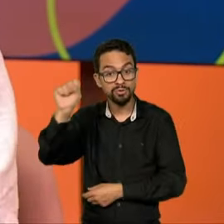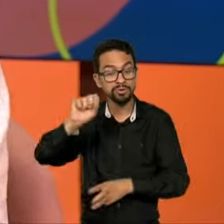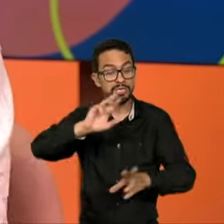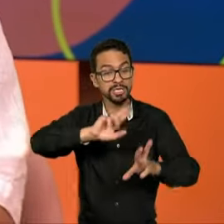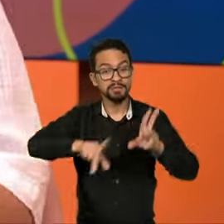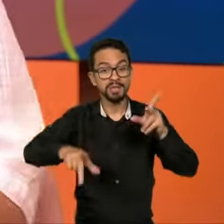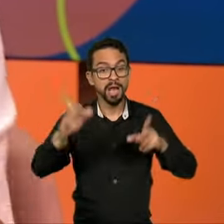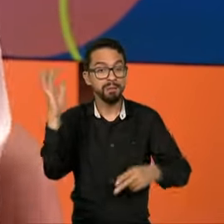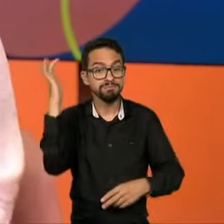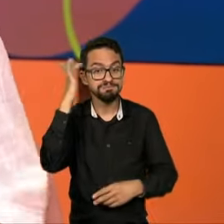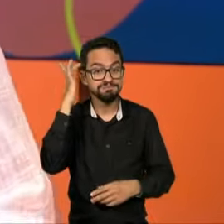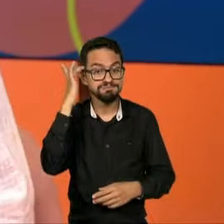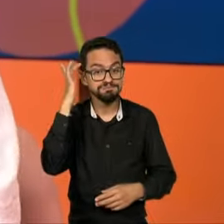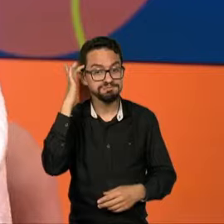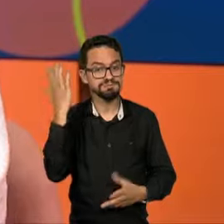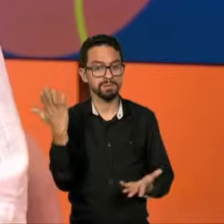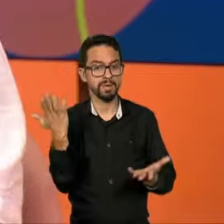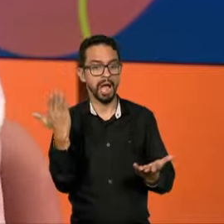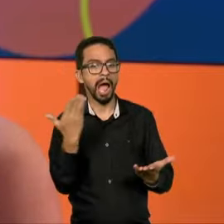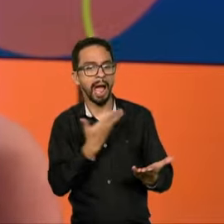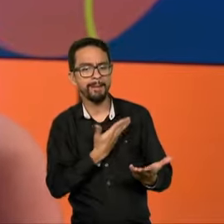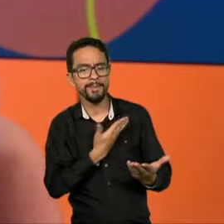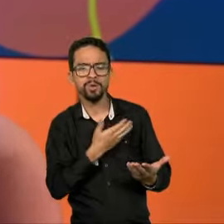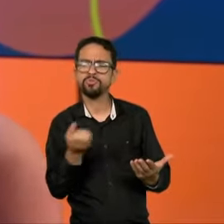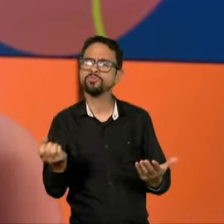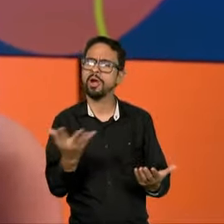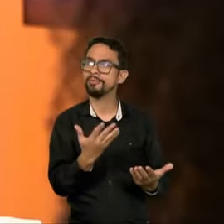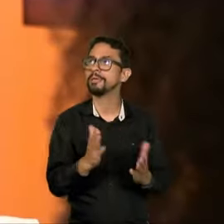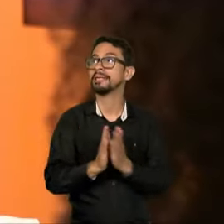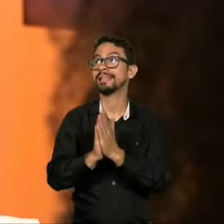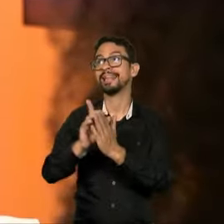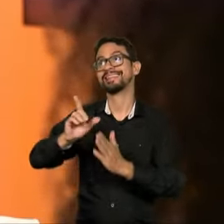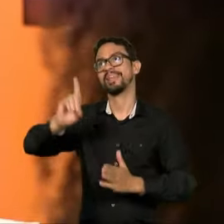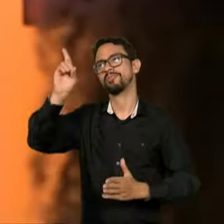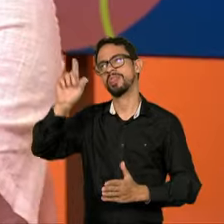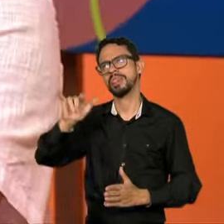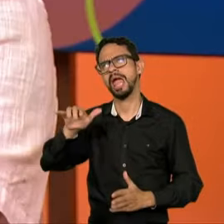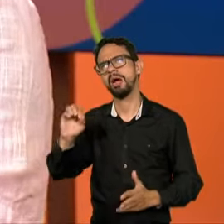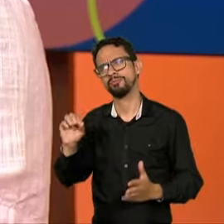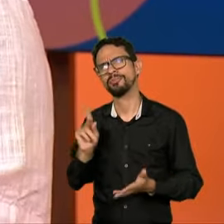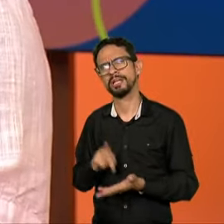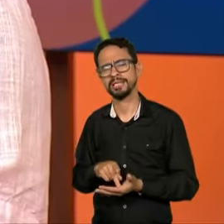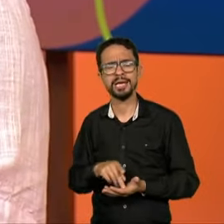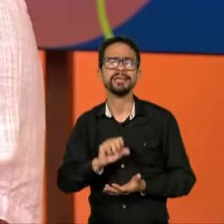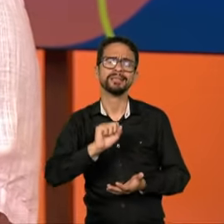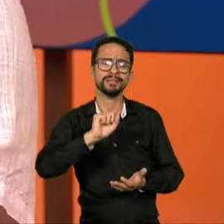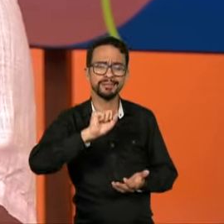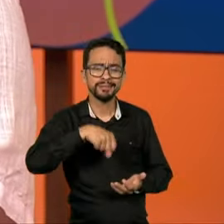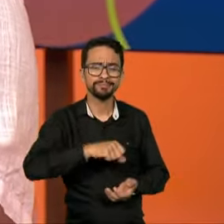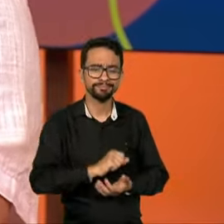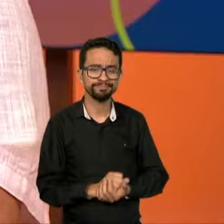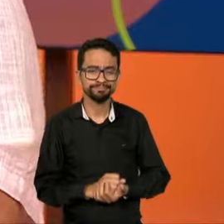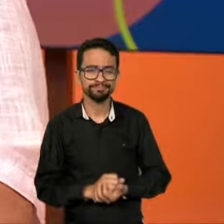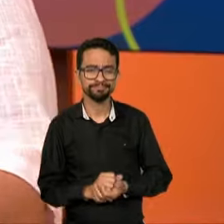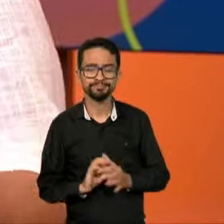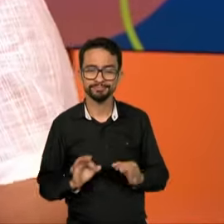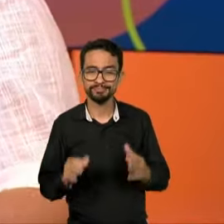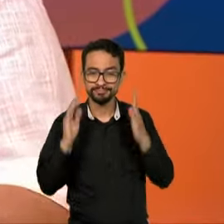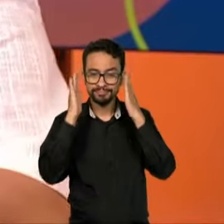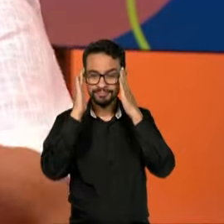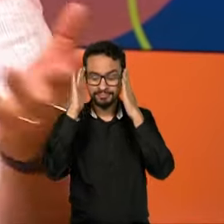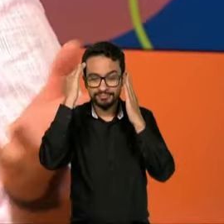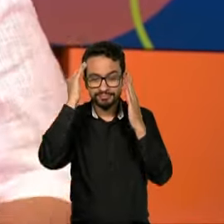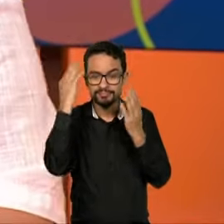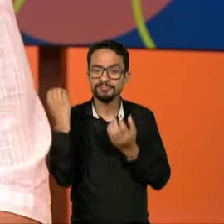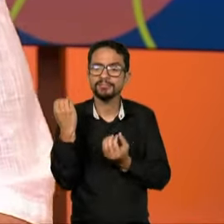são outros, né? Os amigos são outros, às vezes, também. E graças a Deus, né, Léo? Eu acho que é isso, né? A vida